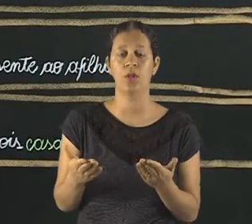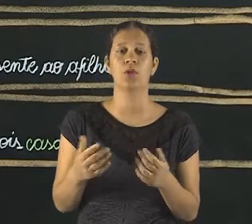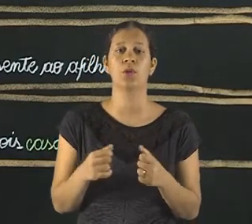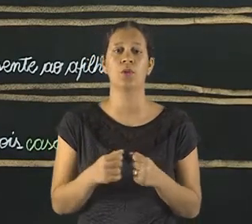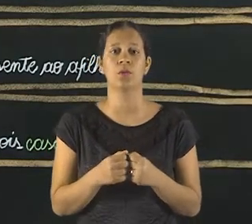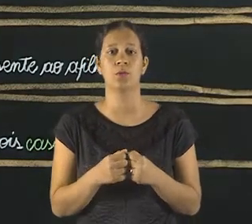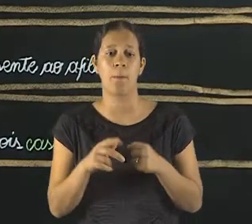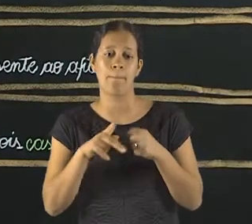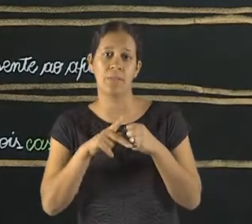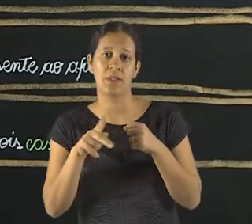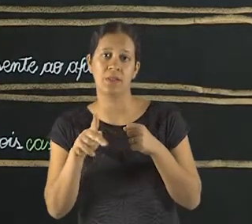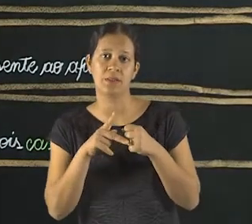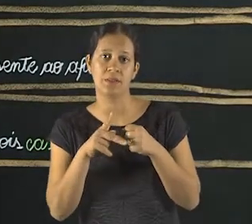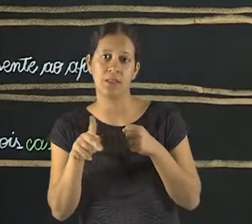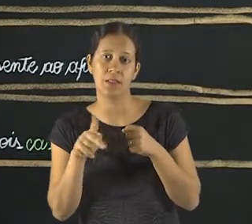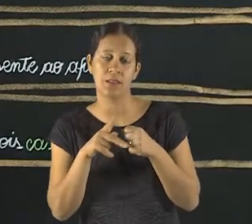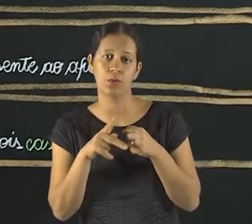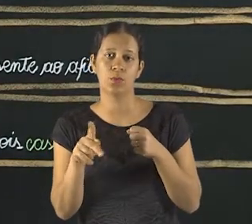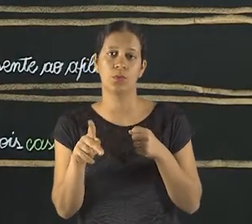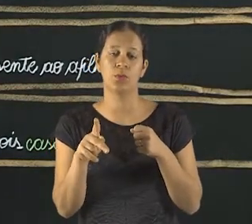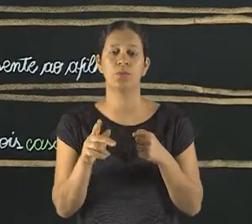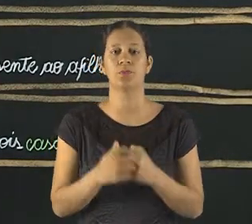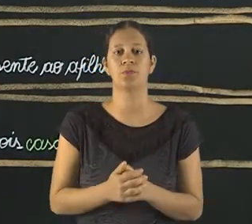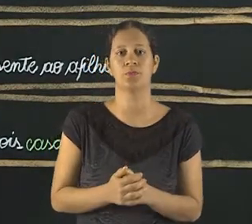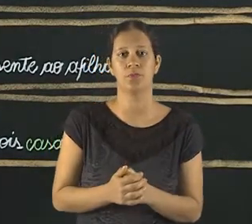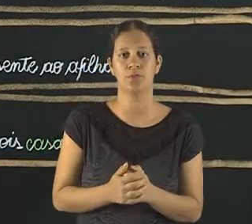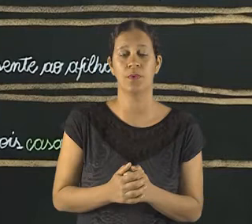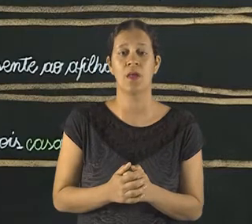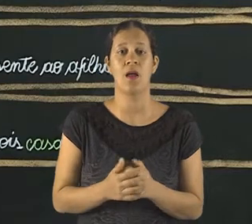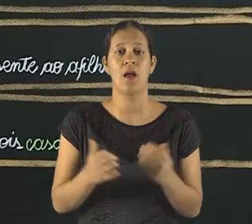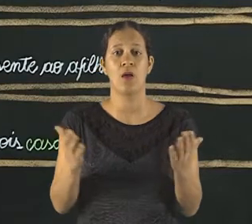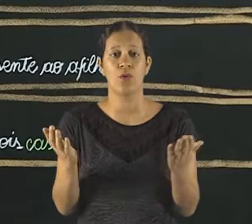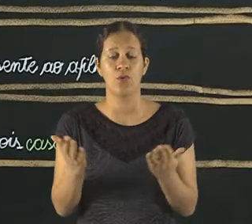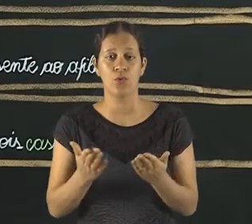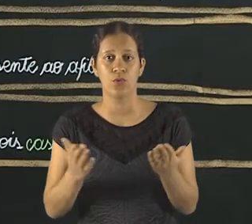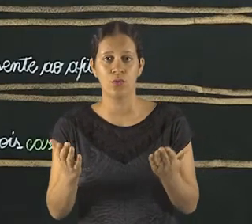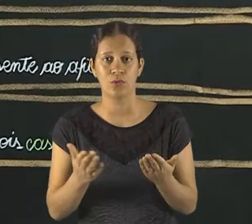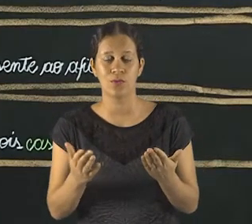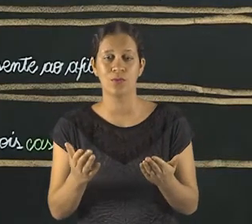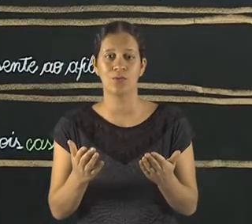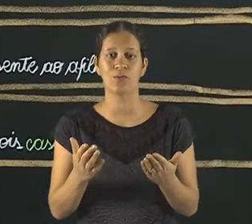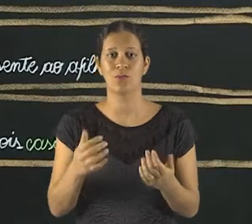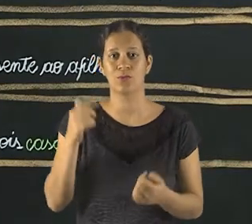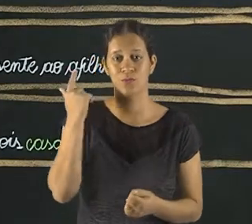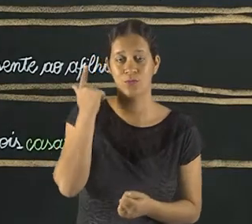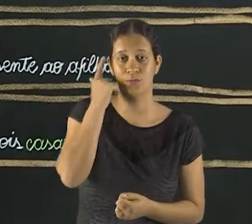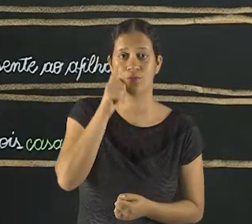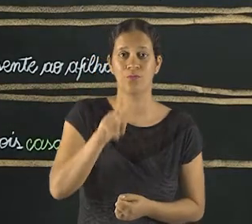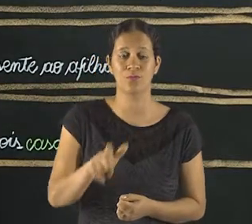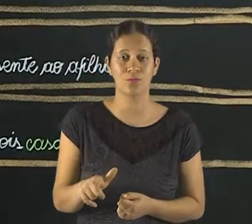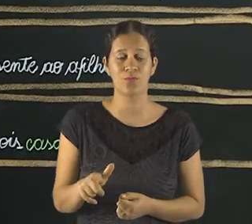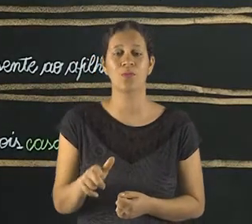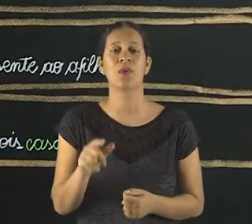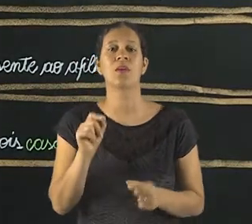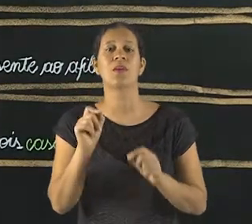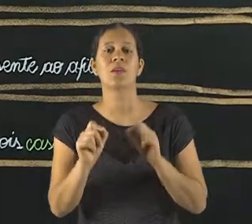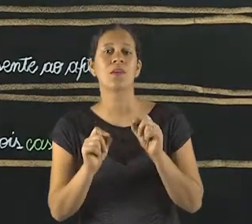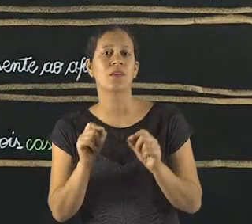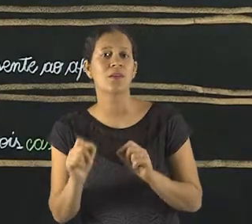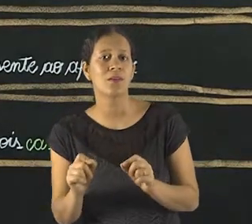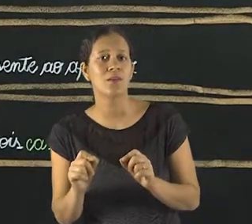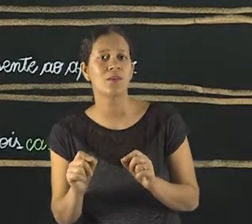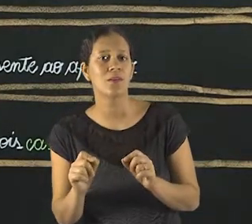predicado, que é a palavra-chave do predicado, é o verbo. Nesse caso, eu tenho o verbo alcançou. Geralmente, a gente faz algumas perguntinhas ao verbo.